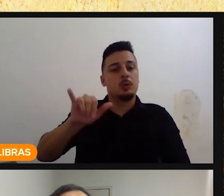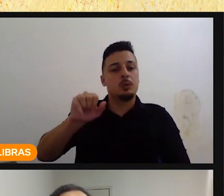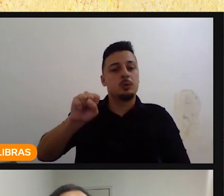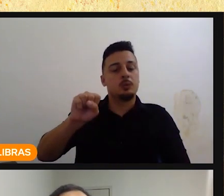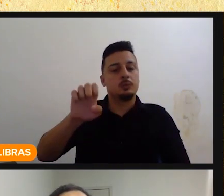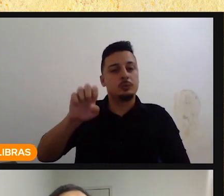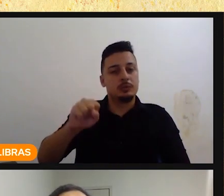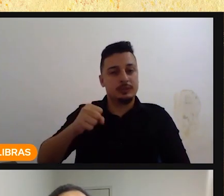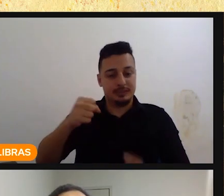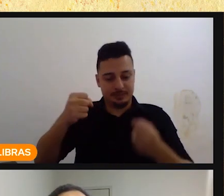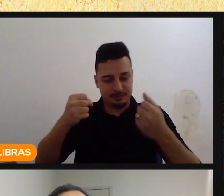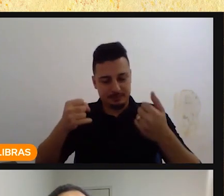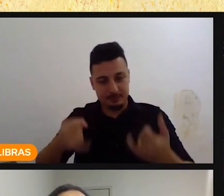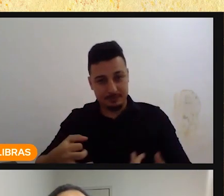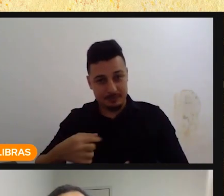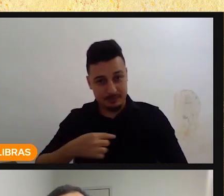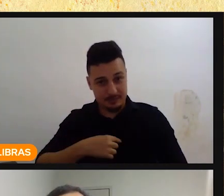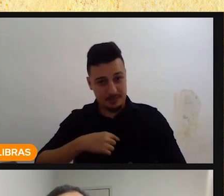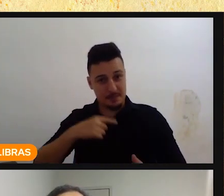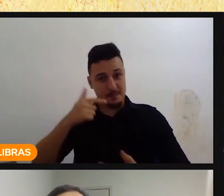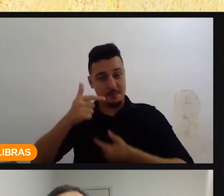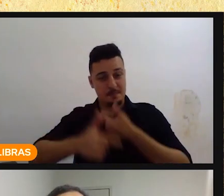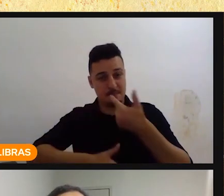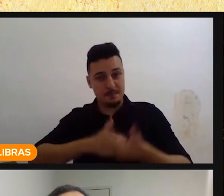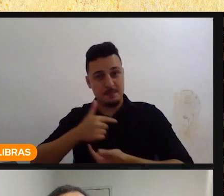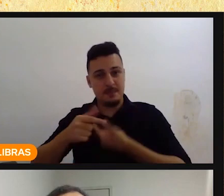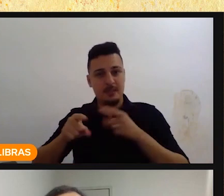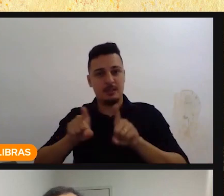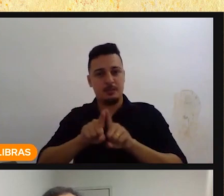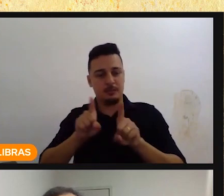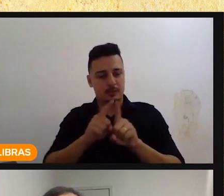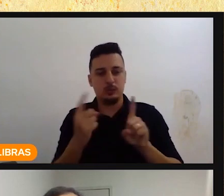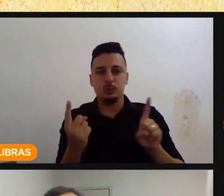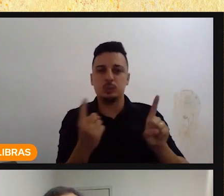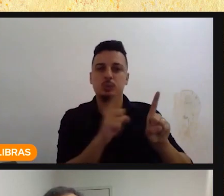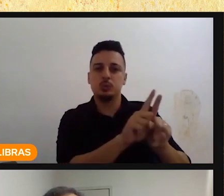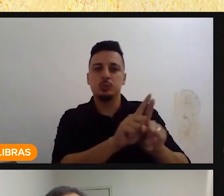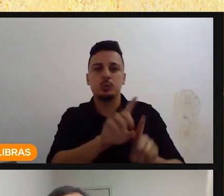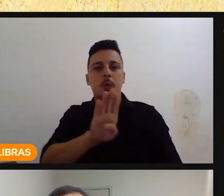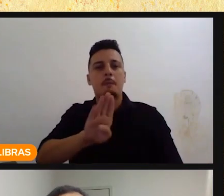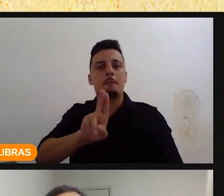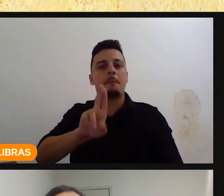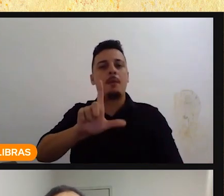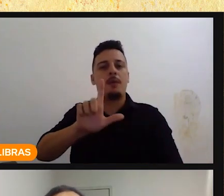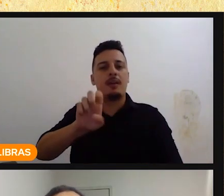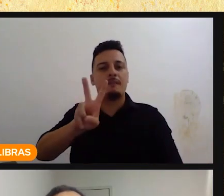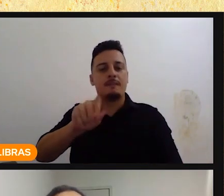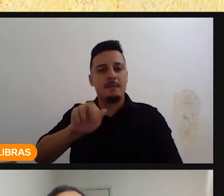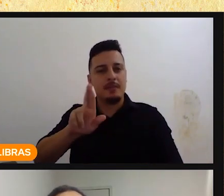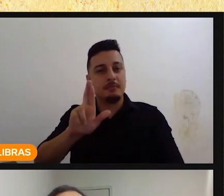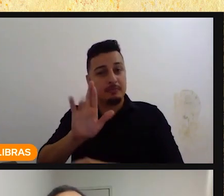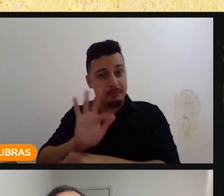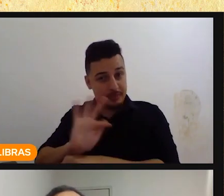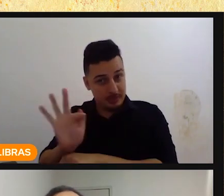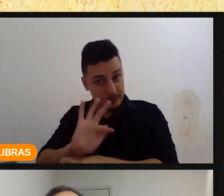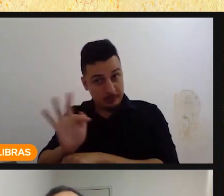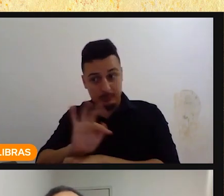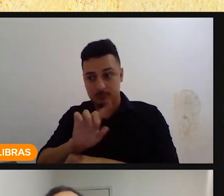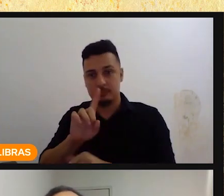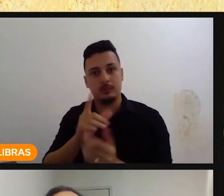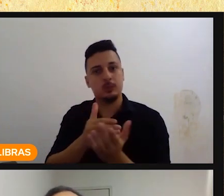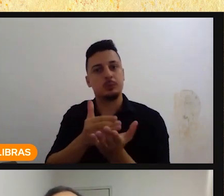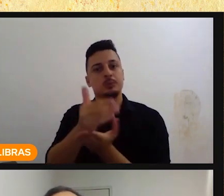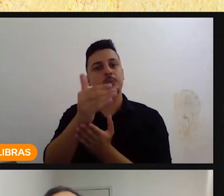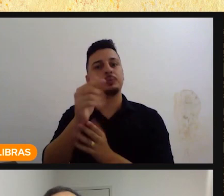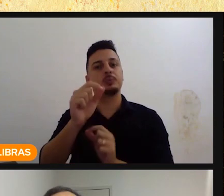sou produtora e também distribuidora, né? Sou sócia da Boulevard Filmes. E a Boulevard, inicialmente, ela iniciou com a